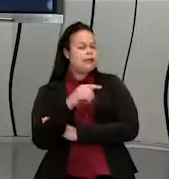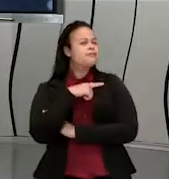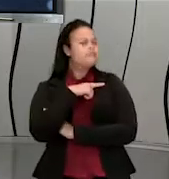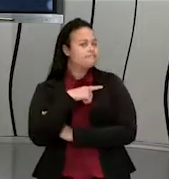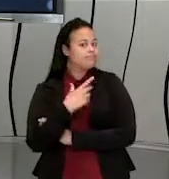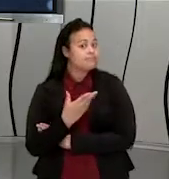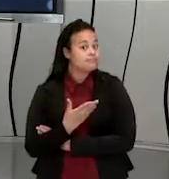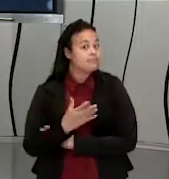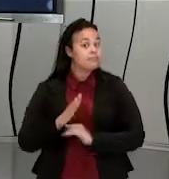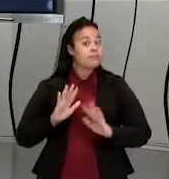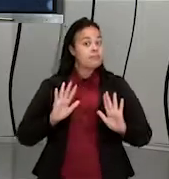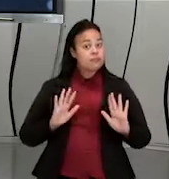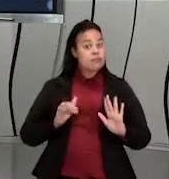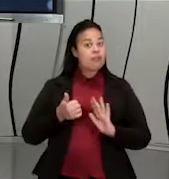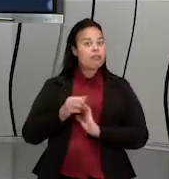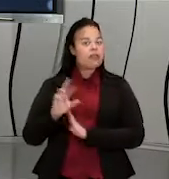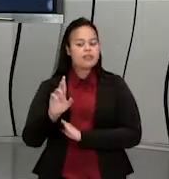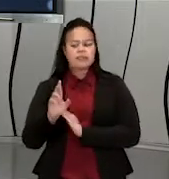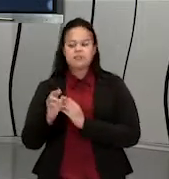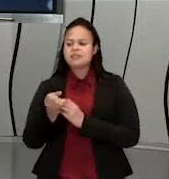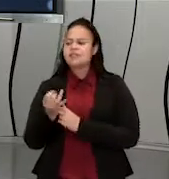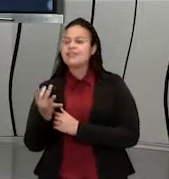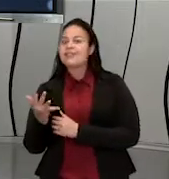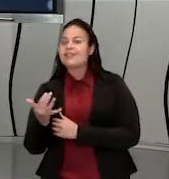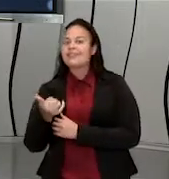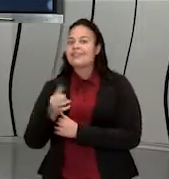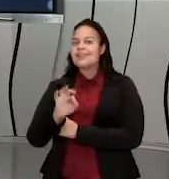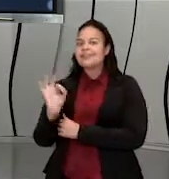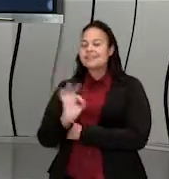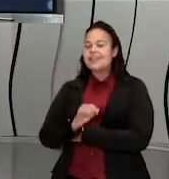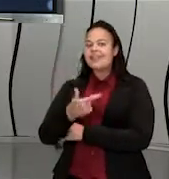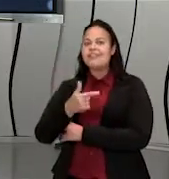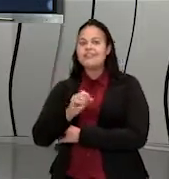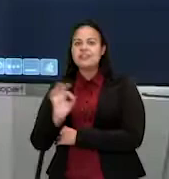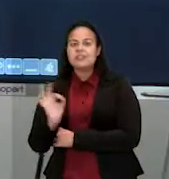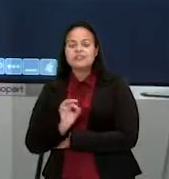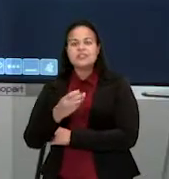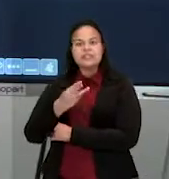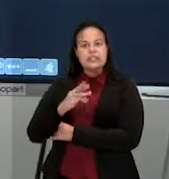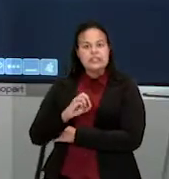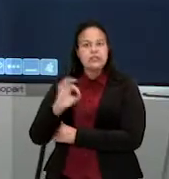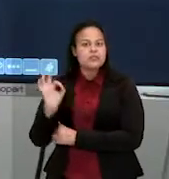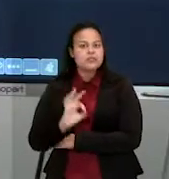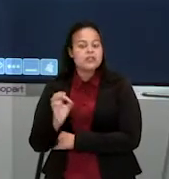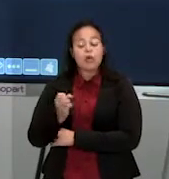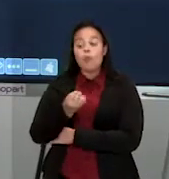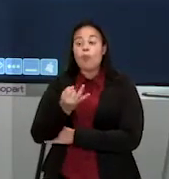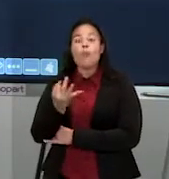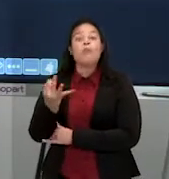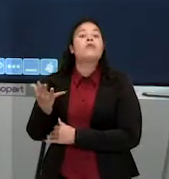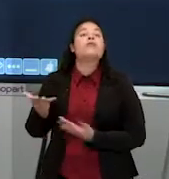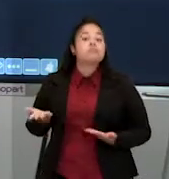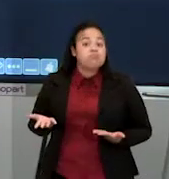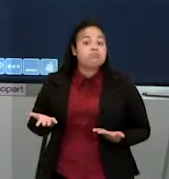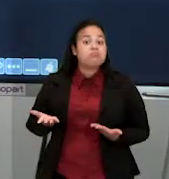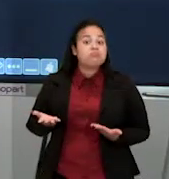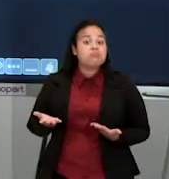Mas esses R$10 correspondem a quanto? A 10%, a 20%, a 30%? A quanto que isso